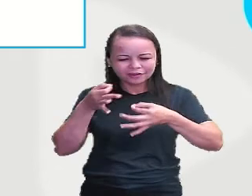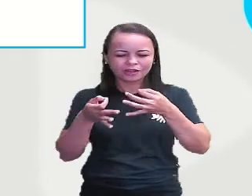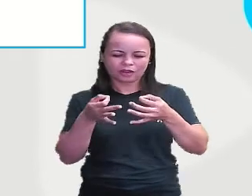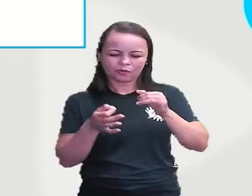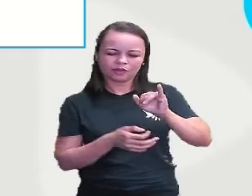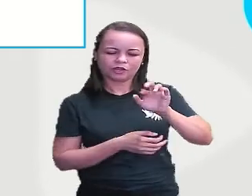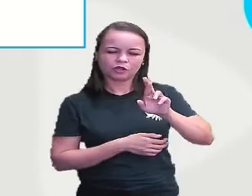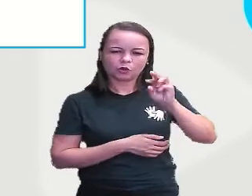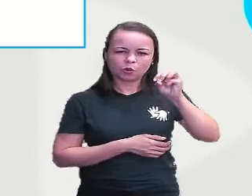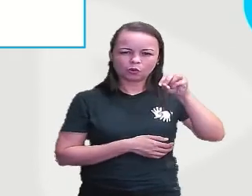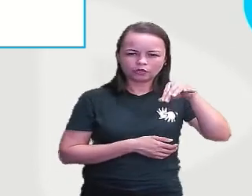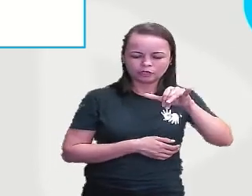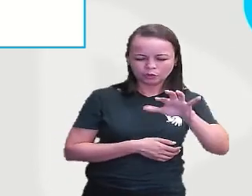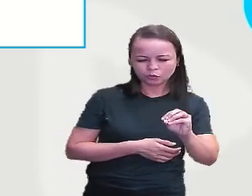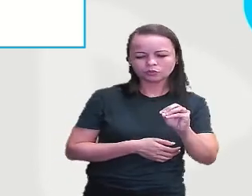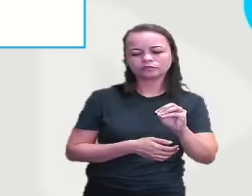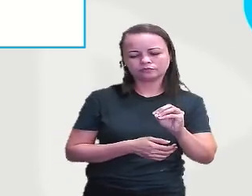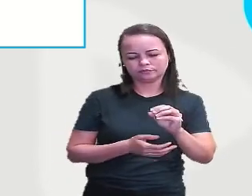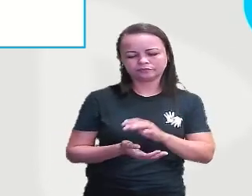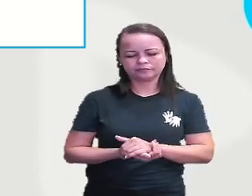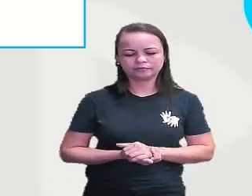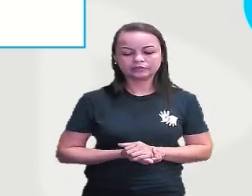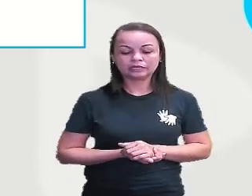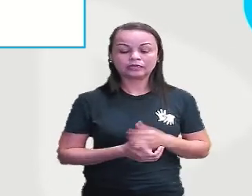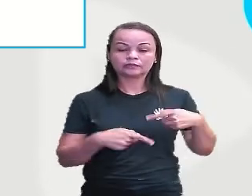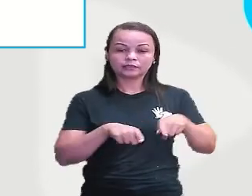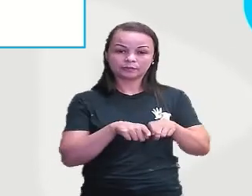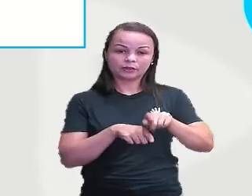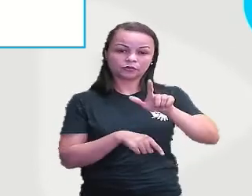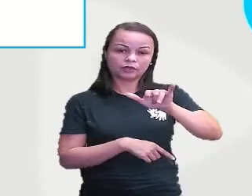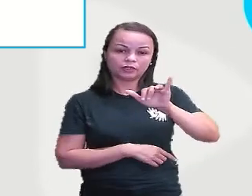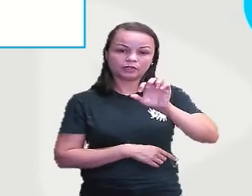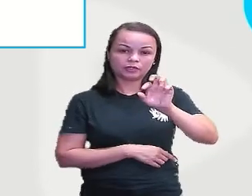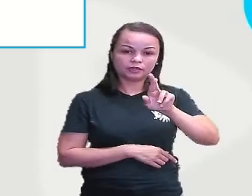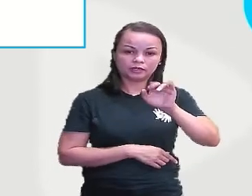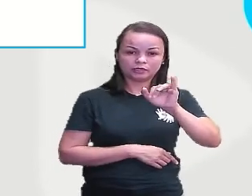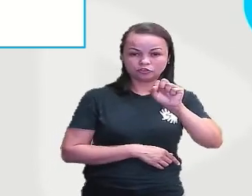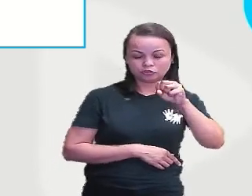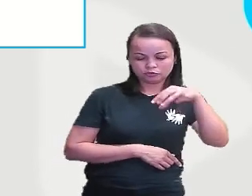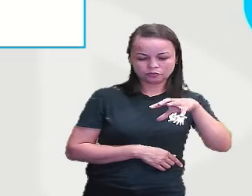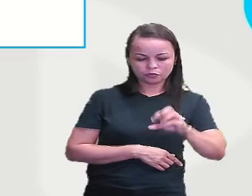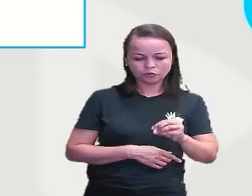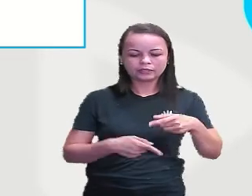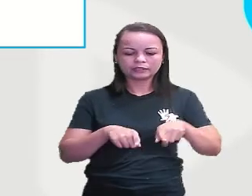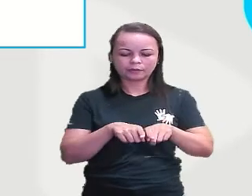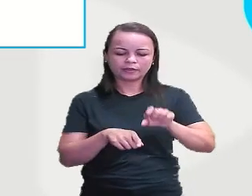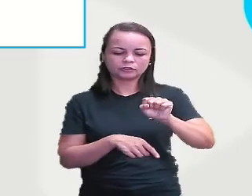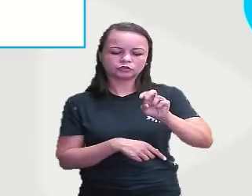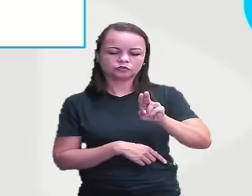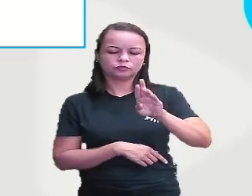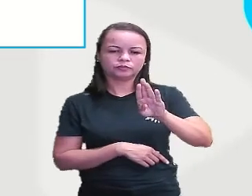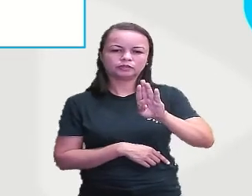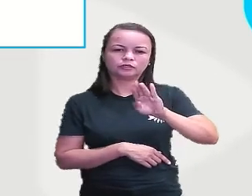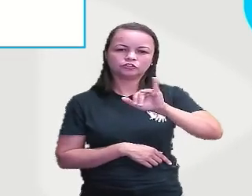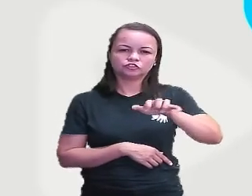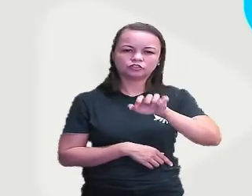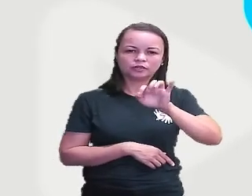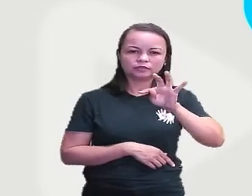subjetividade, convida aí à reflexão e é narrada em primeira pessoa.